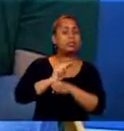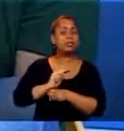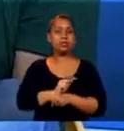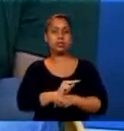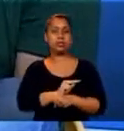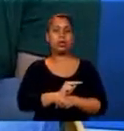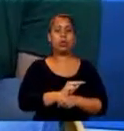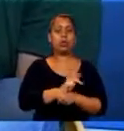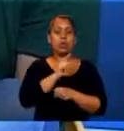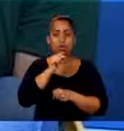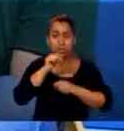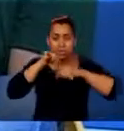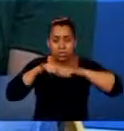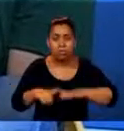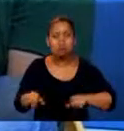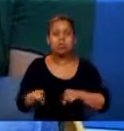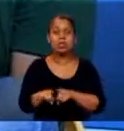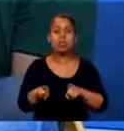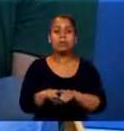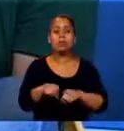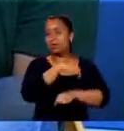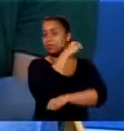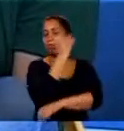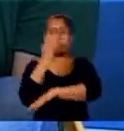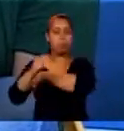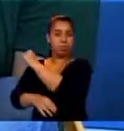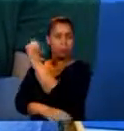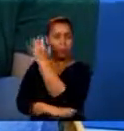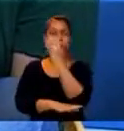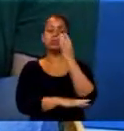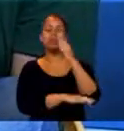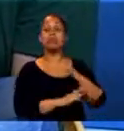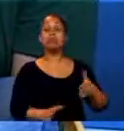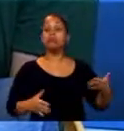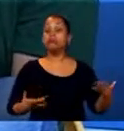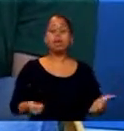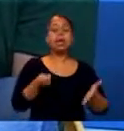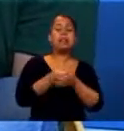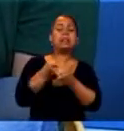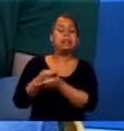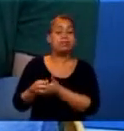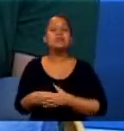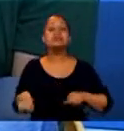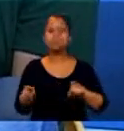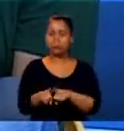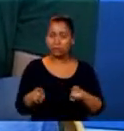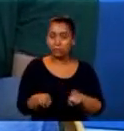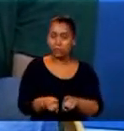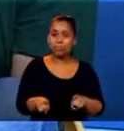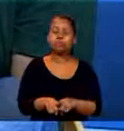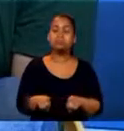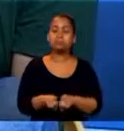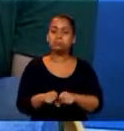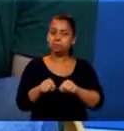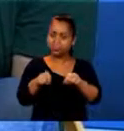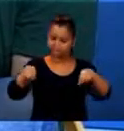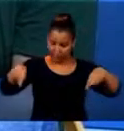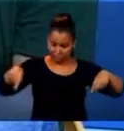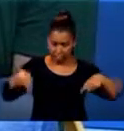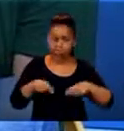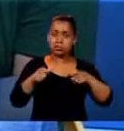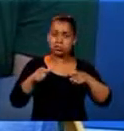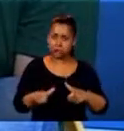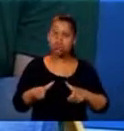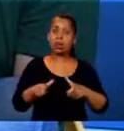tanto dos mananciais quanto da arborização urbana e em defesa, né, também desse espaço que os